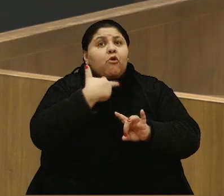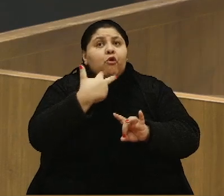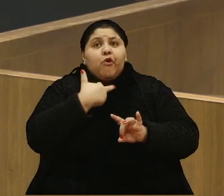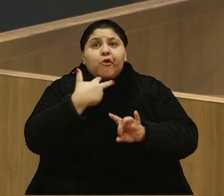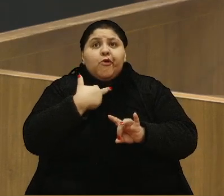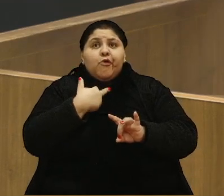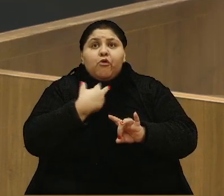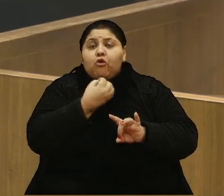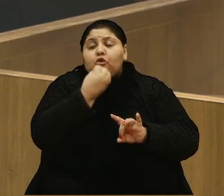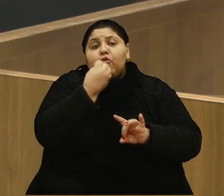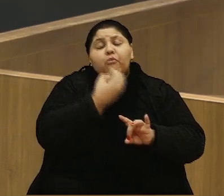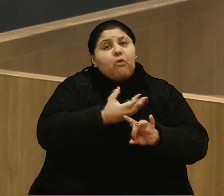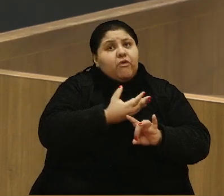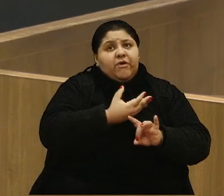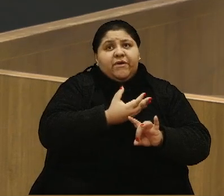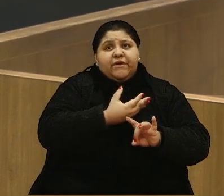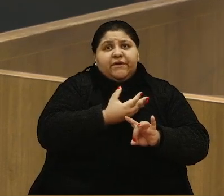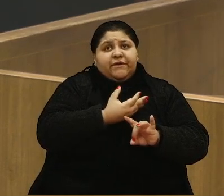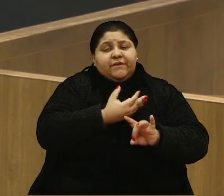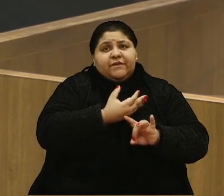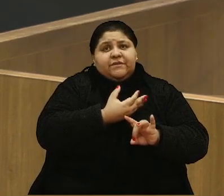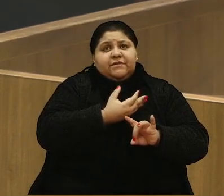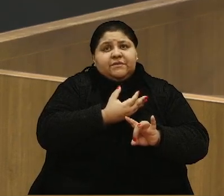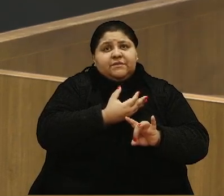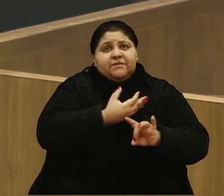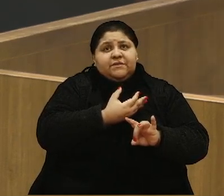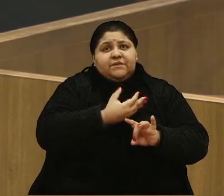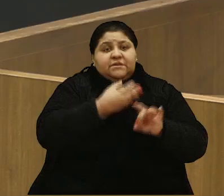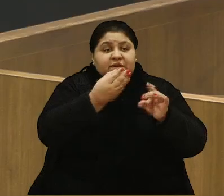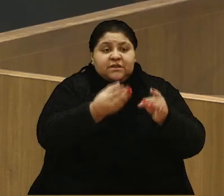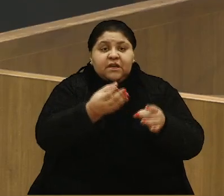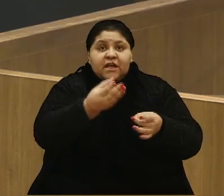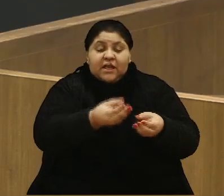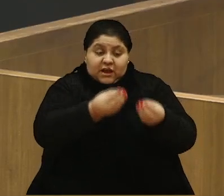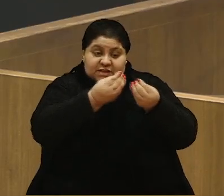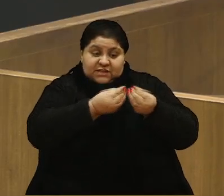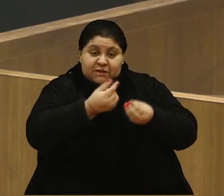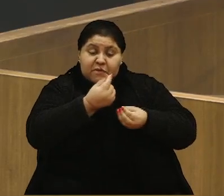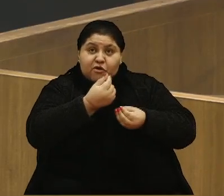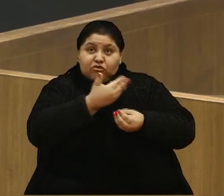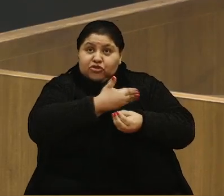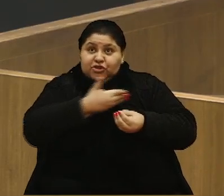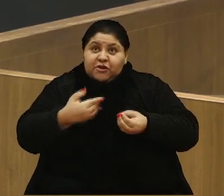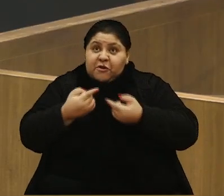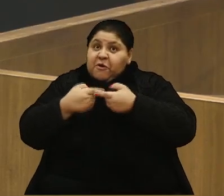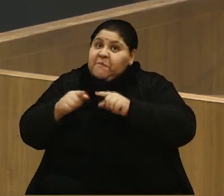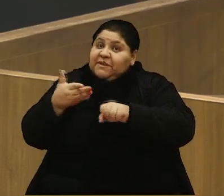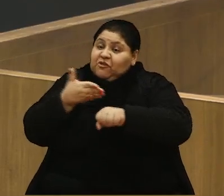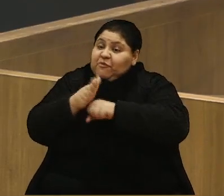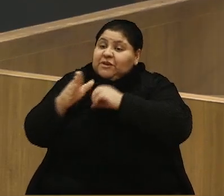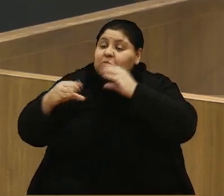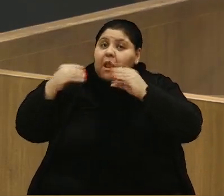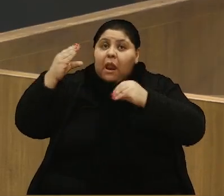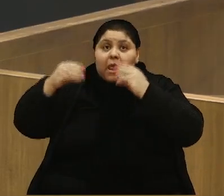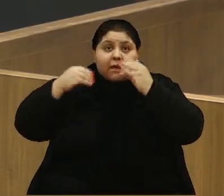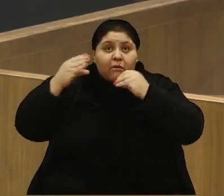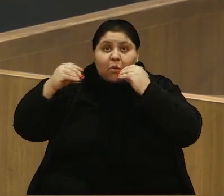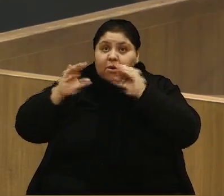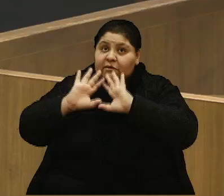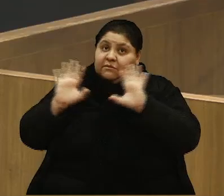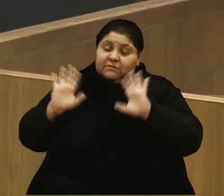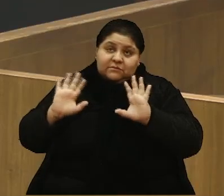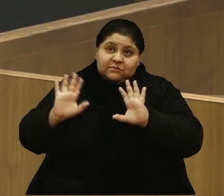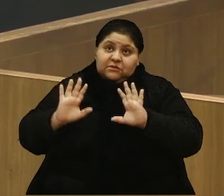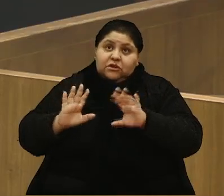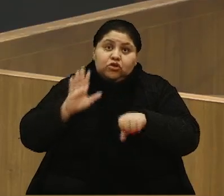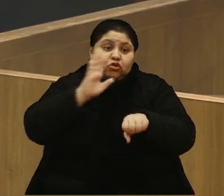só a parte boa, vereador capitão. Pegar a parte boa, que é receber o dinheiro público, mas não se envolver em polêmica política. Os donos da página têm que saber que o